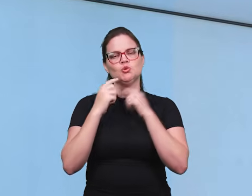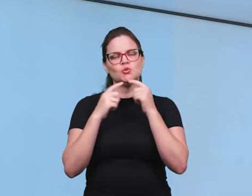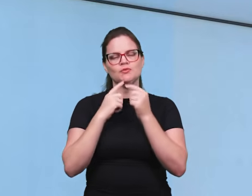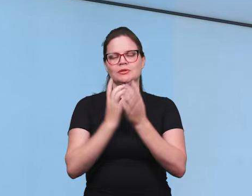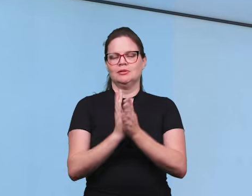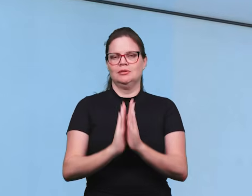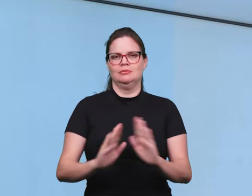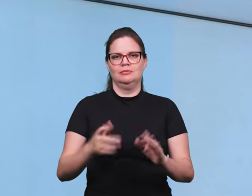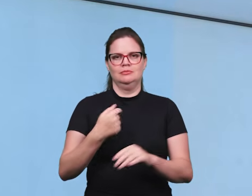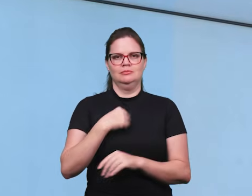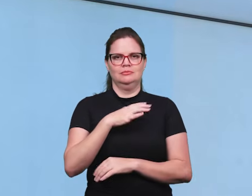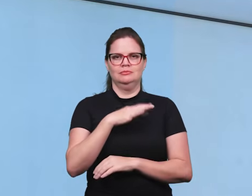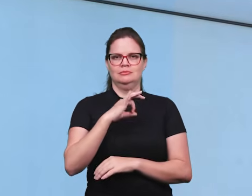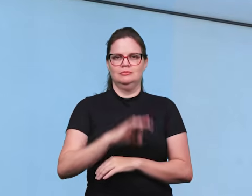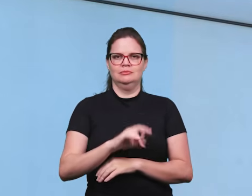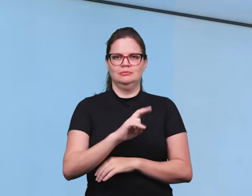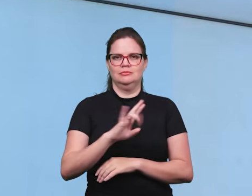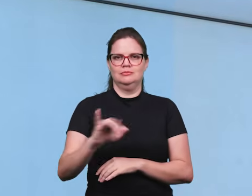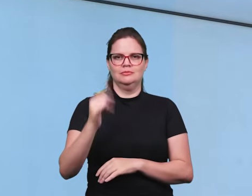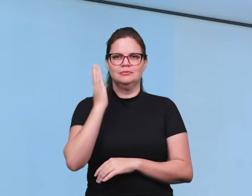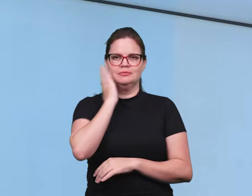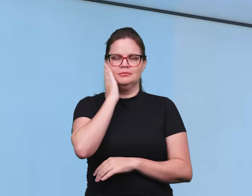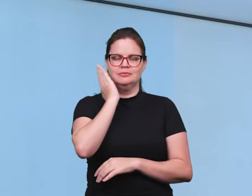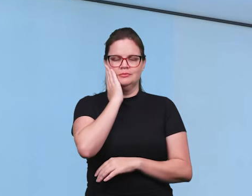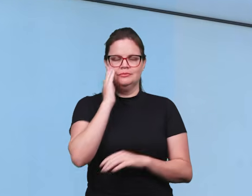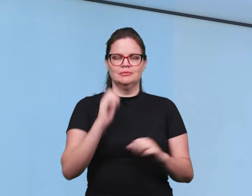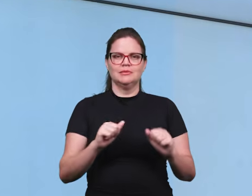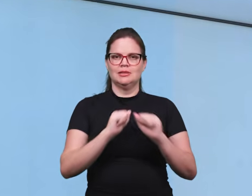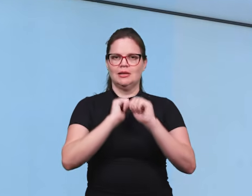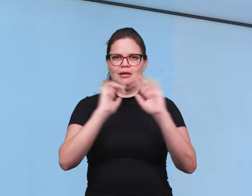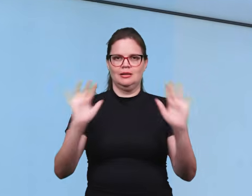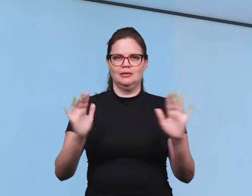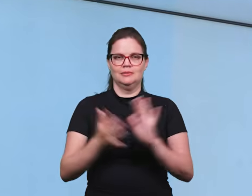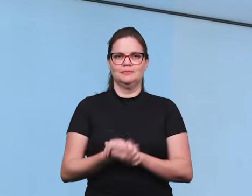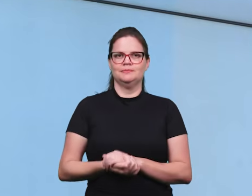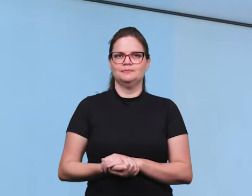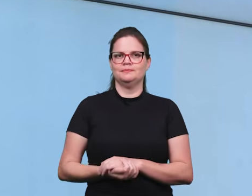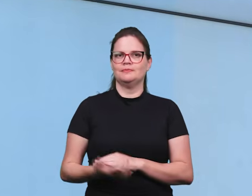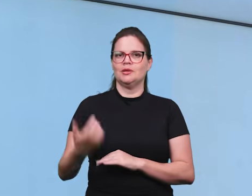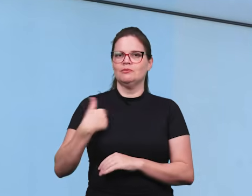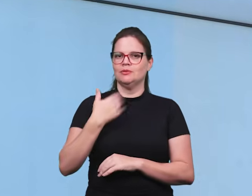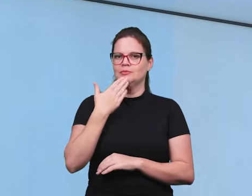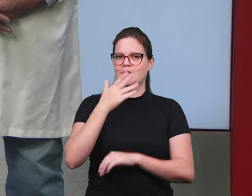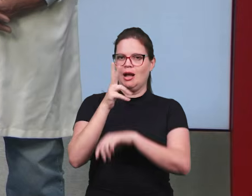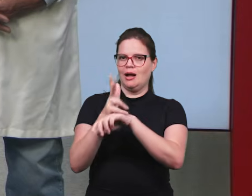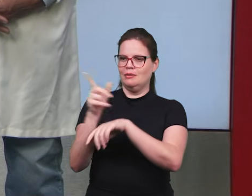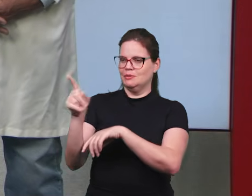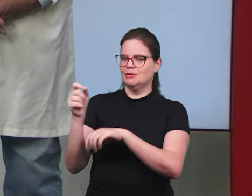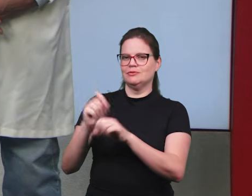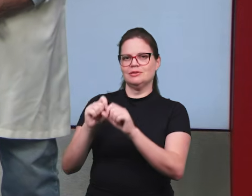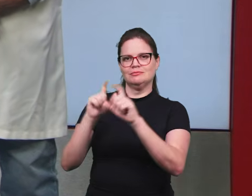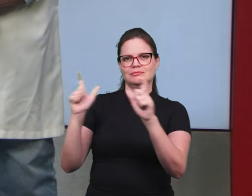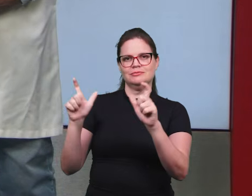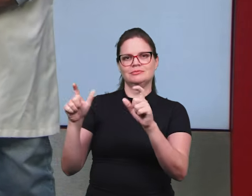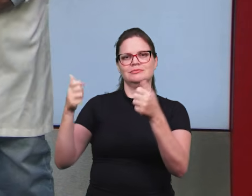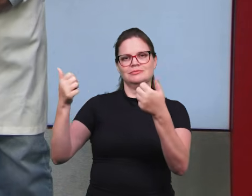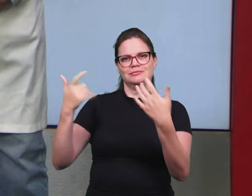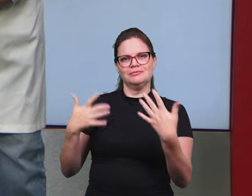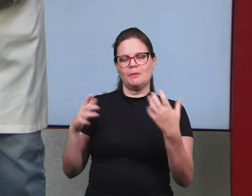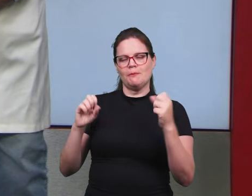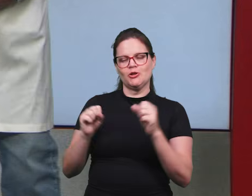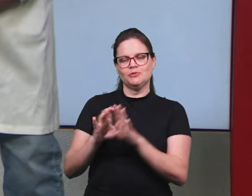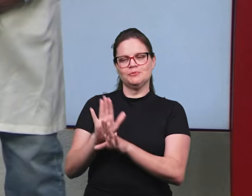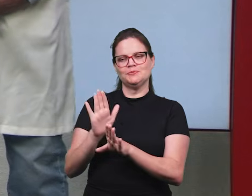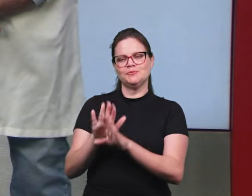e certamente vai ficar mais esclarecido antes de entrar em qualquer cirurgia. Doutor Hudson, eu vou deixar a câmera aberta para o senhor falar a